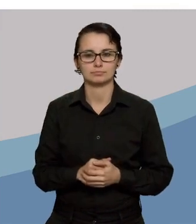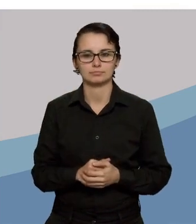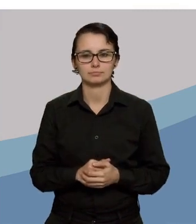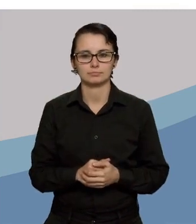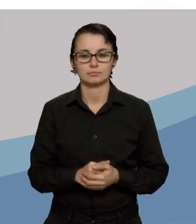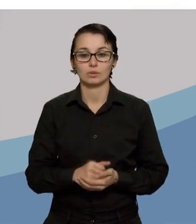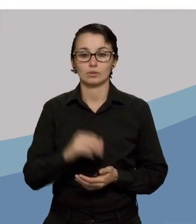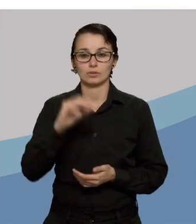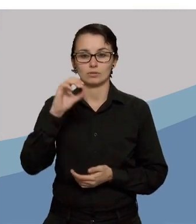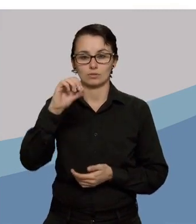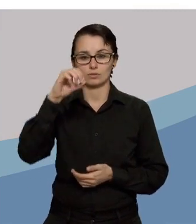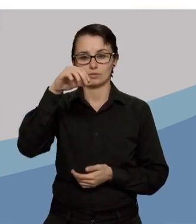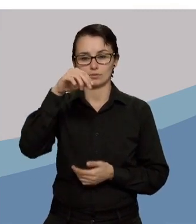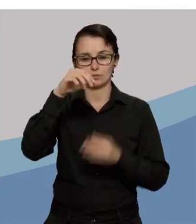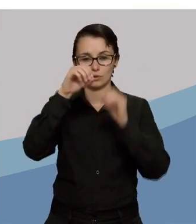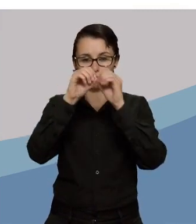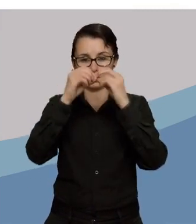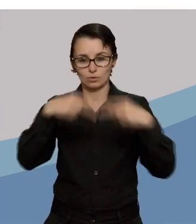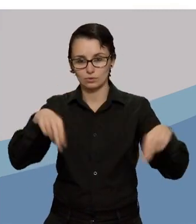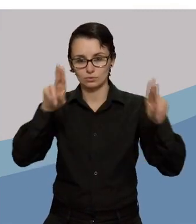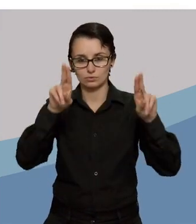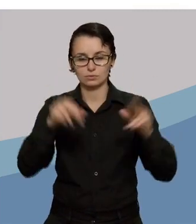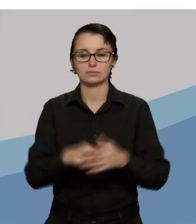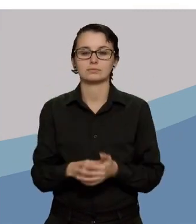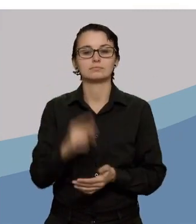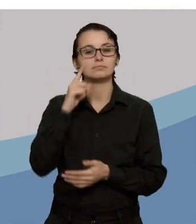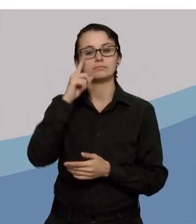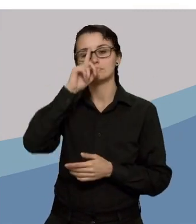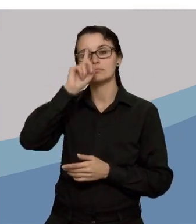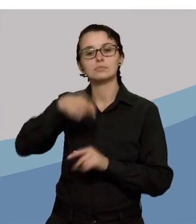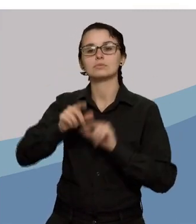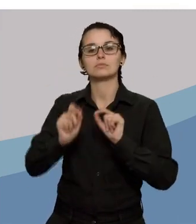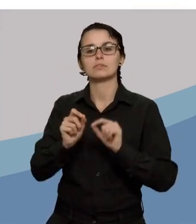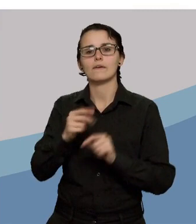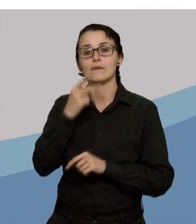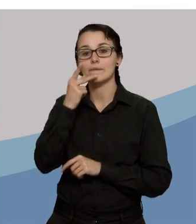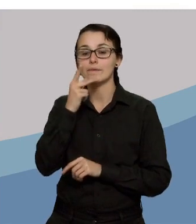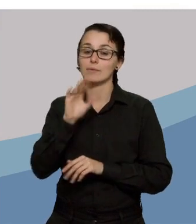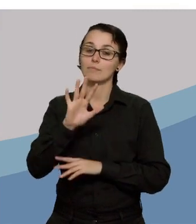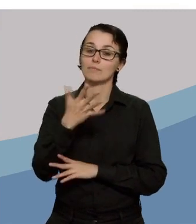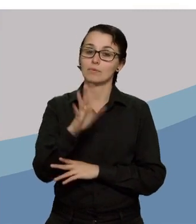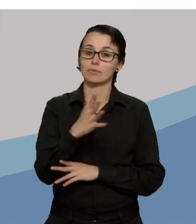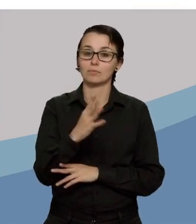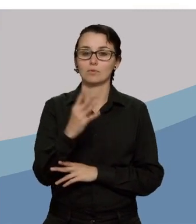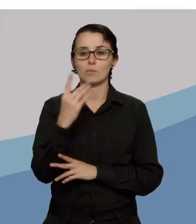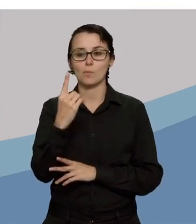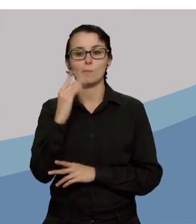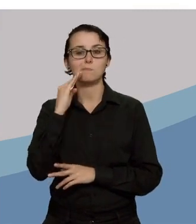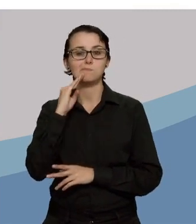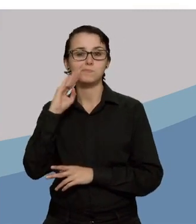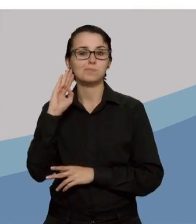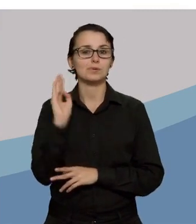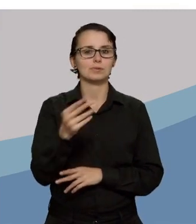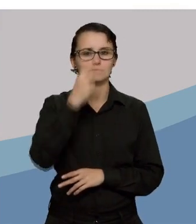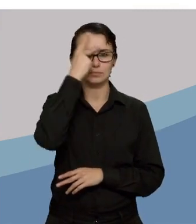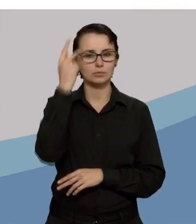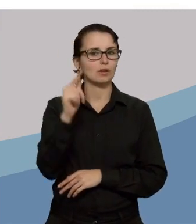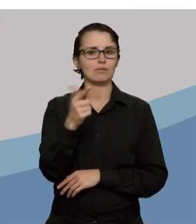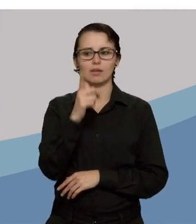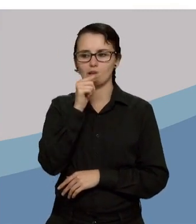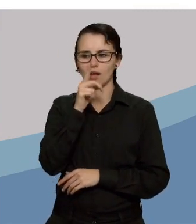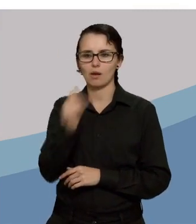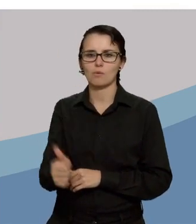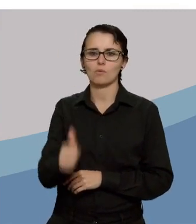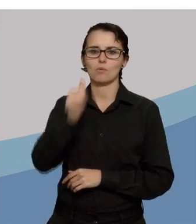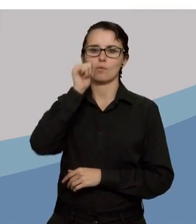Unidas, estima-se que aproximadamente 1 bilhão de pessoas não têm acesso ao abastecimento de água, que seja suficiente